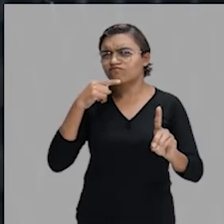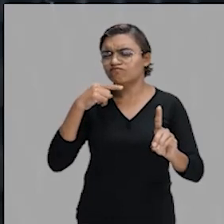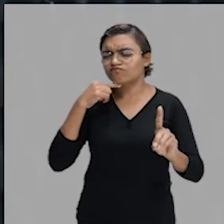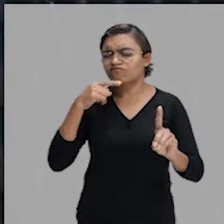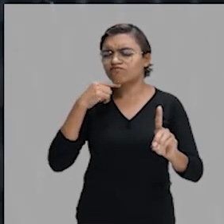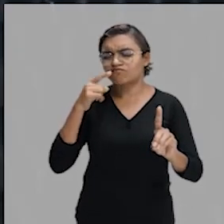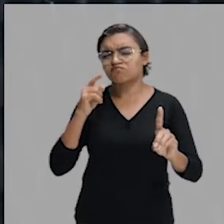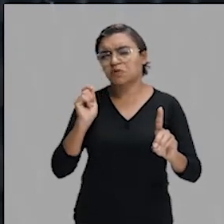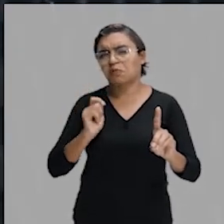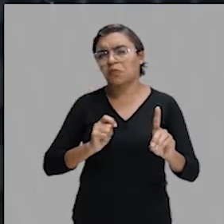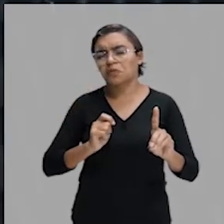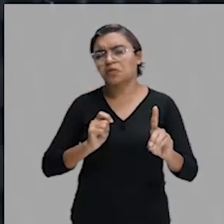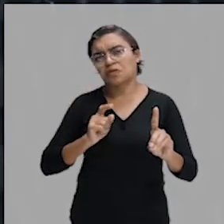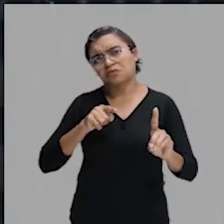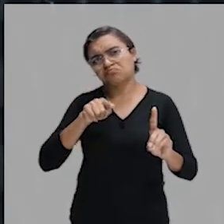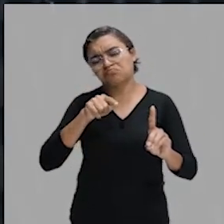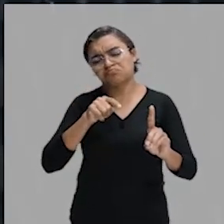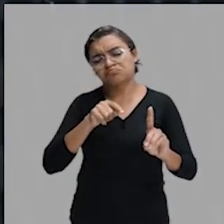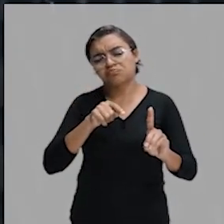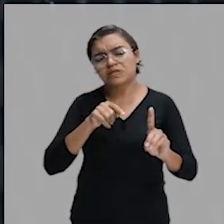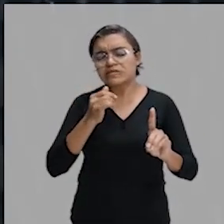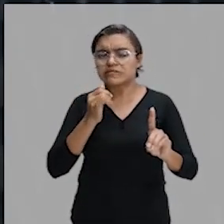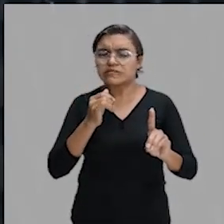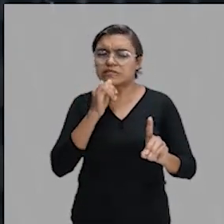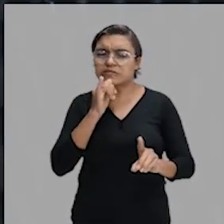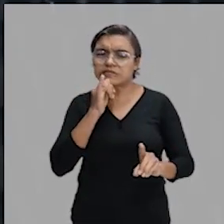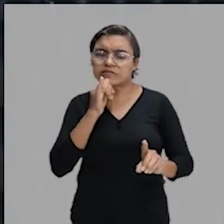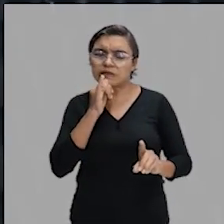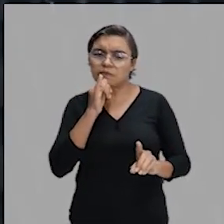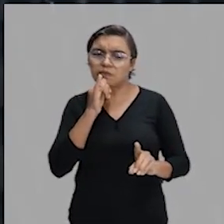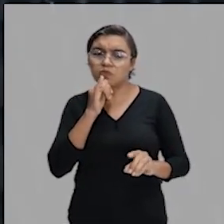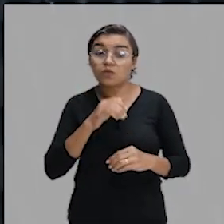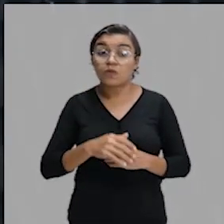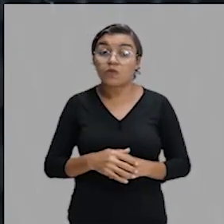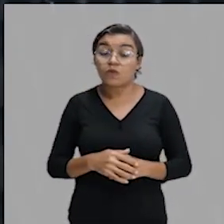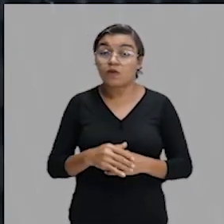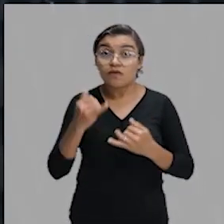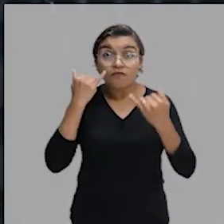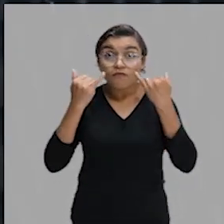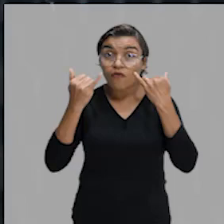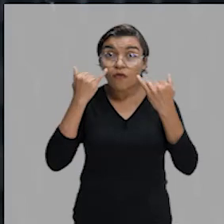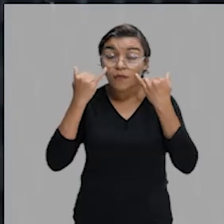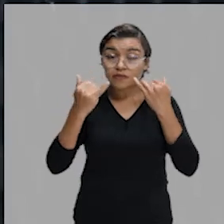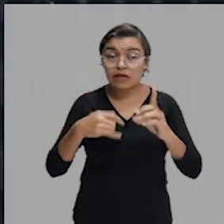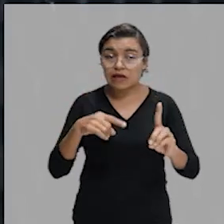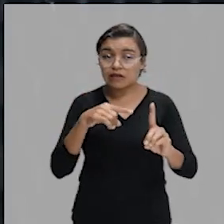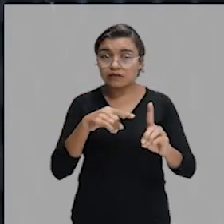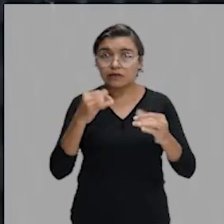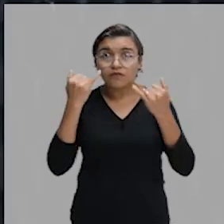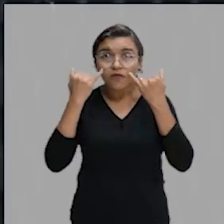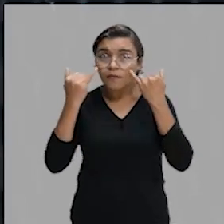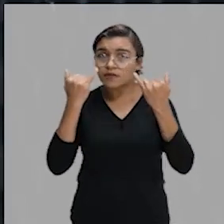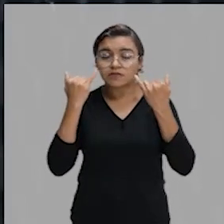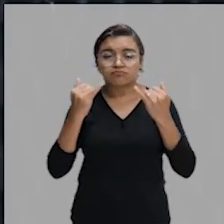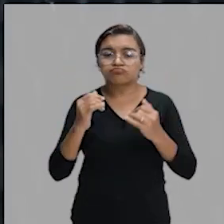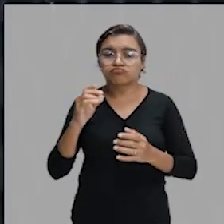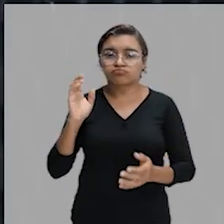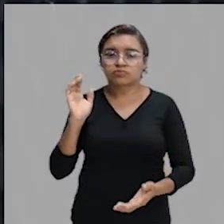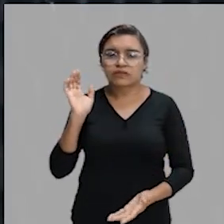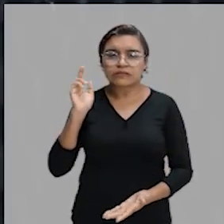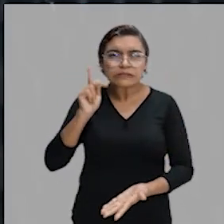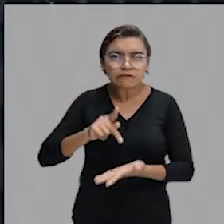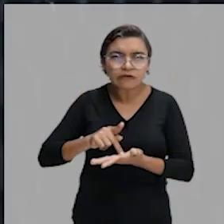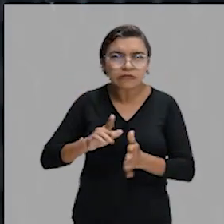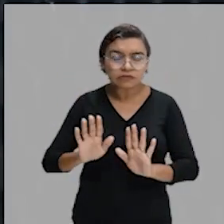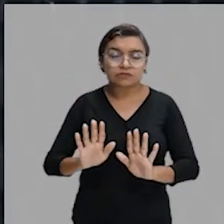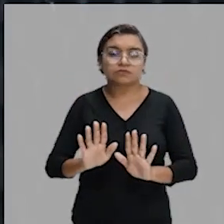Tá? Poderia deixar você aí até complicado na questão. Mas esta informação, ela não é uma coisa fechada, correto? Então, você vai marcar a letra